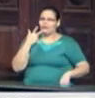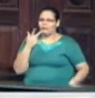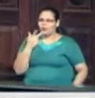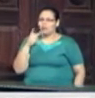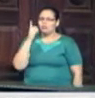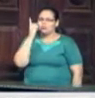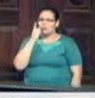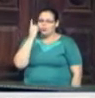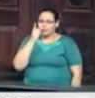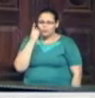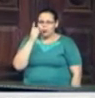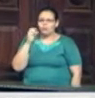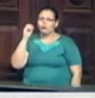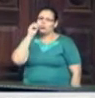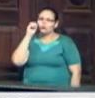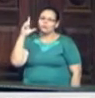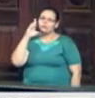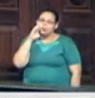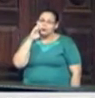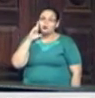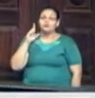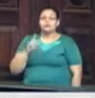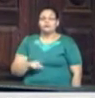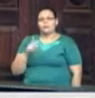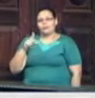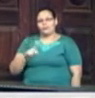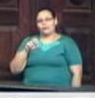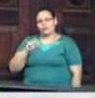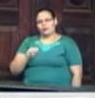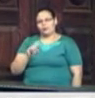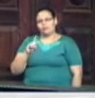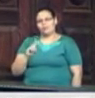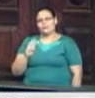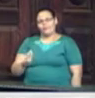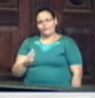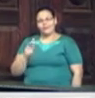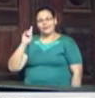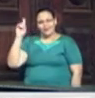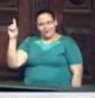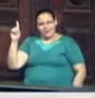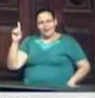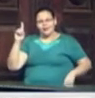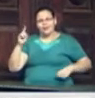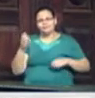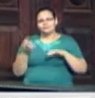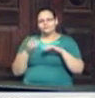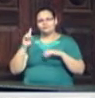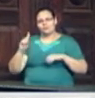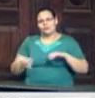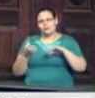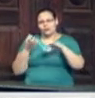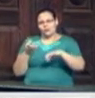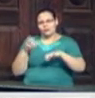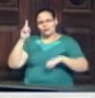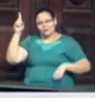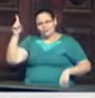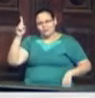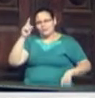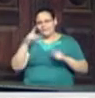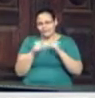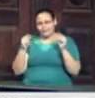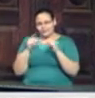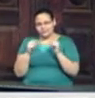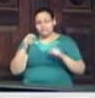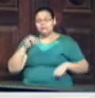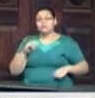o deputado Otávio Leite, do PSDB, lá na Câmara Federal em Brasília. Se não houver a sensibilidade do governo federal sobre o